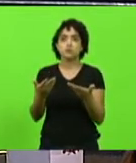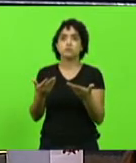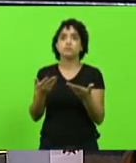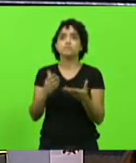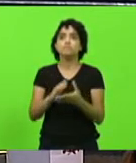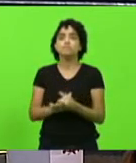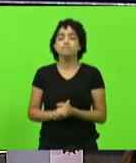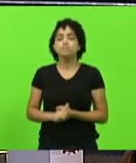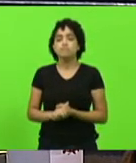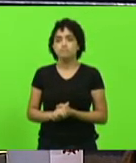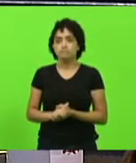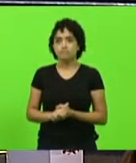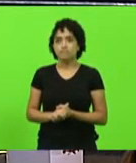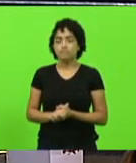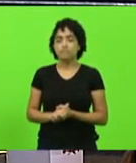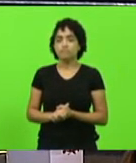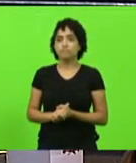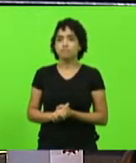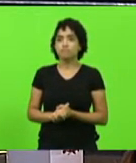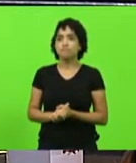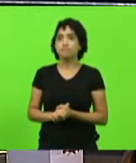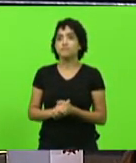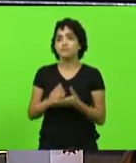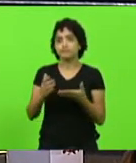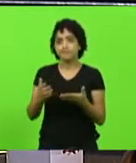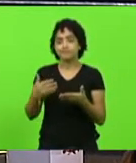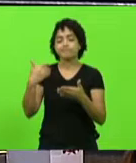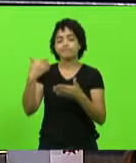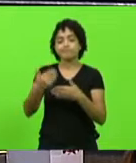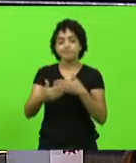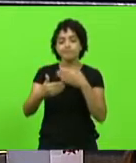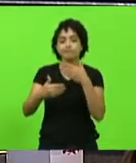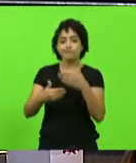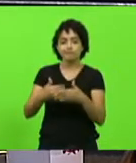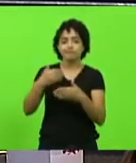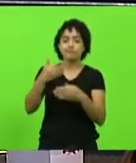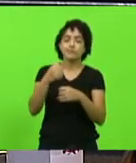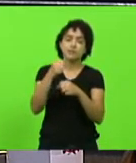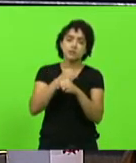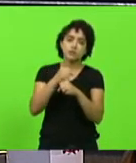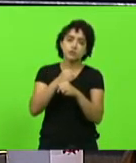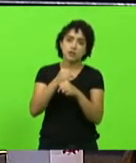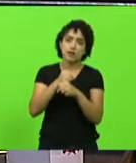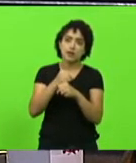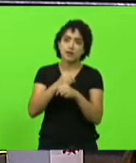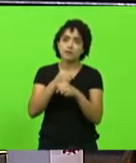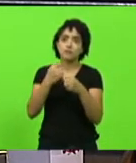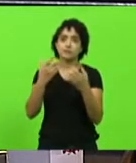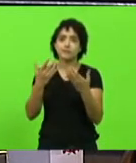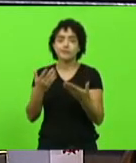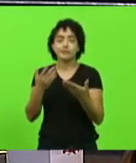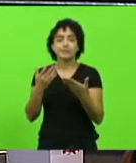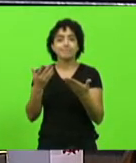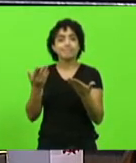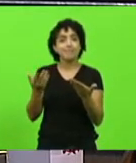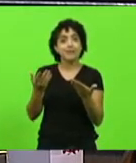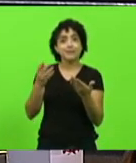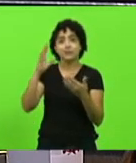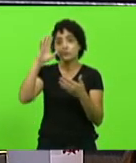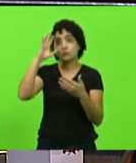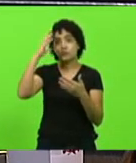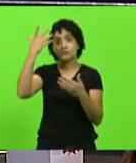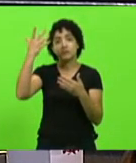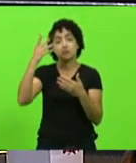pedindo, e vem se arrastando por tantos anos, ainda sem uma solução